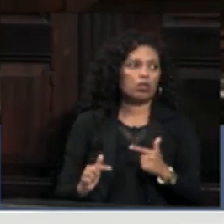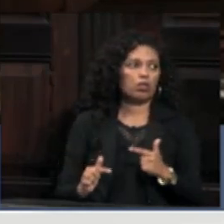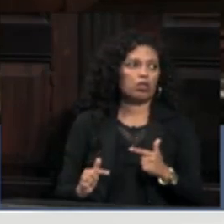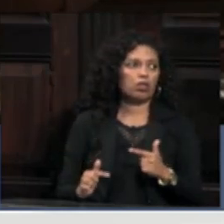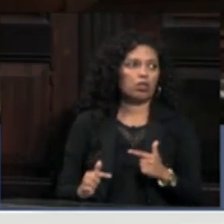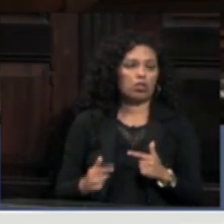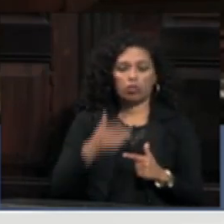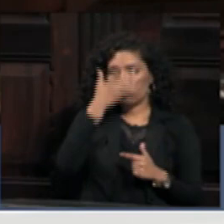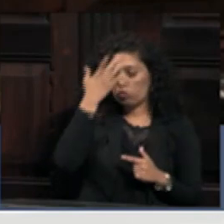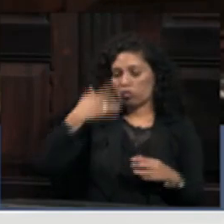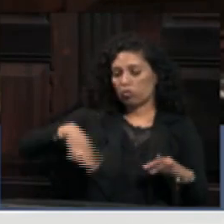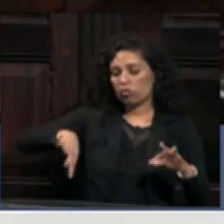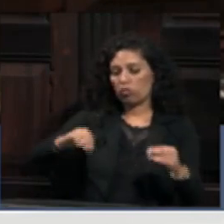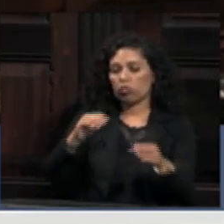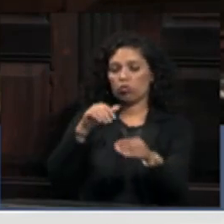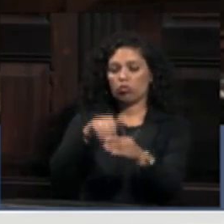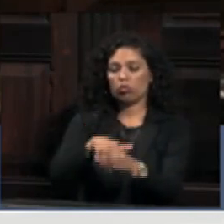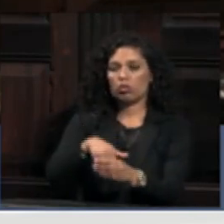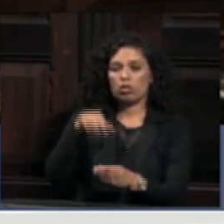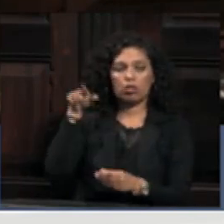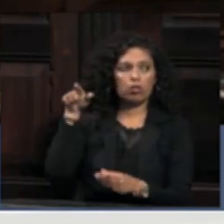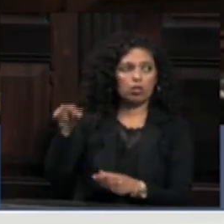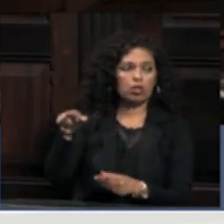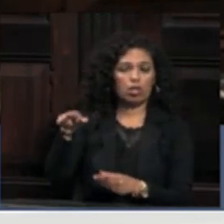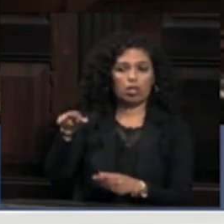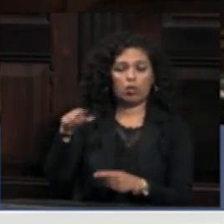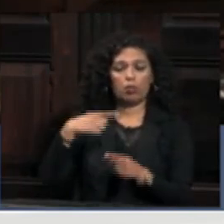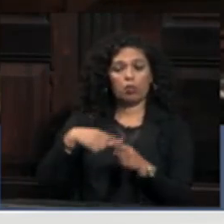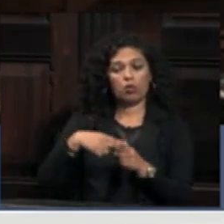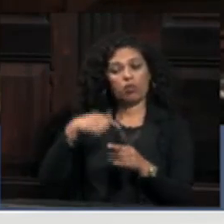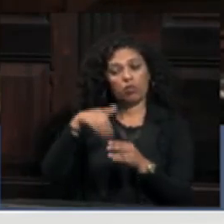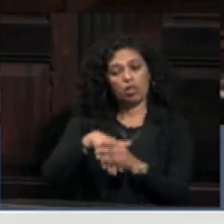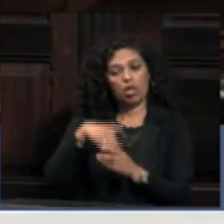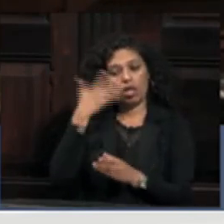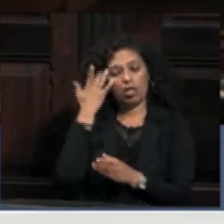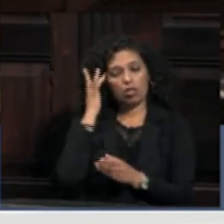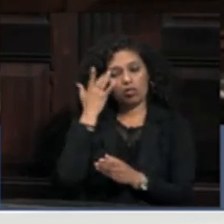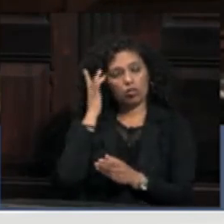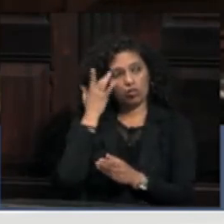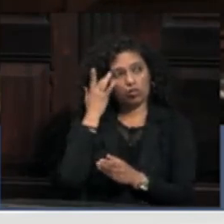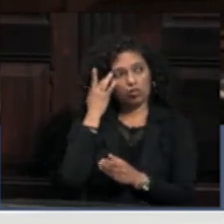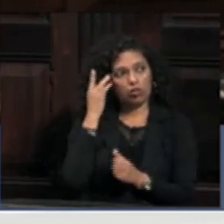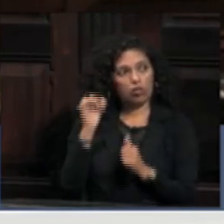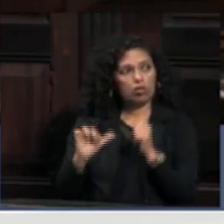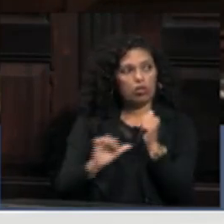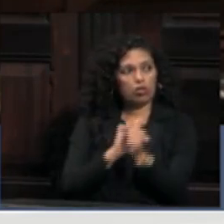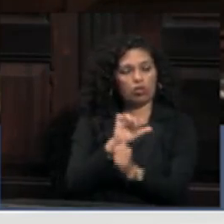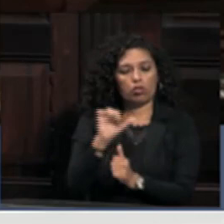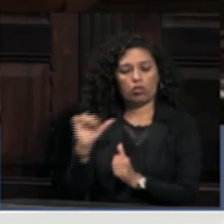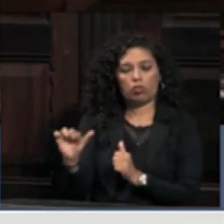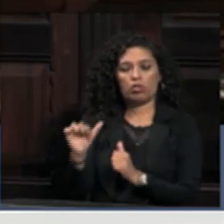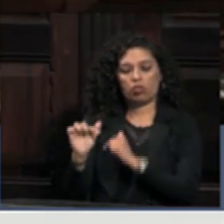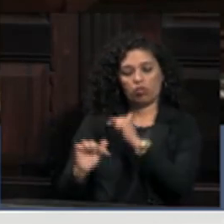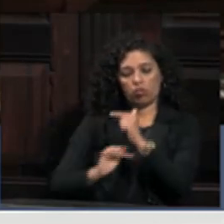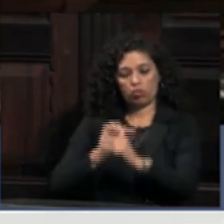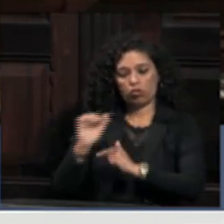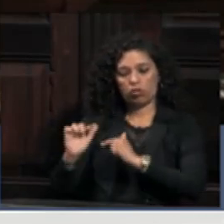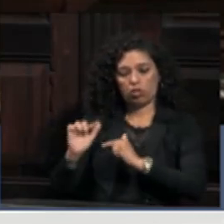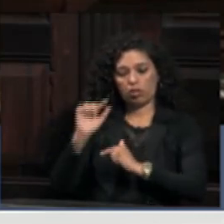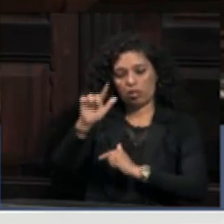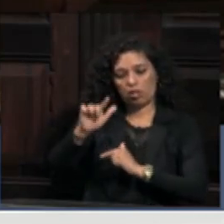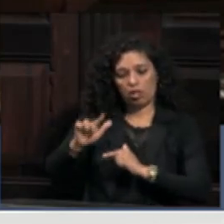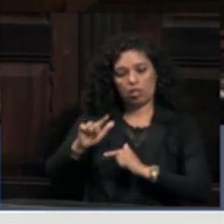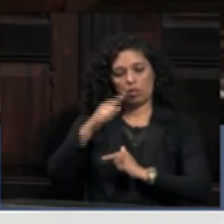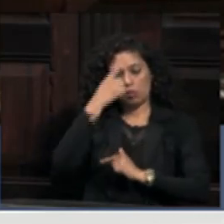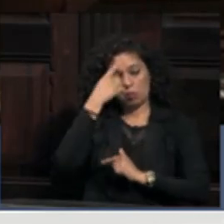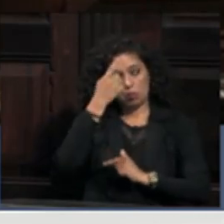que votaram imaginando que a reforma trabalhista seria revista. Quando